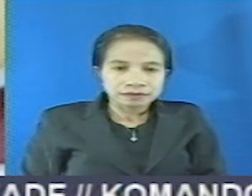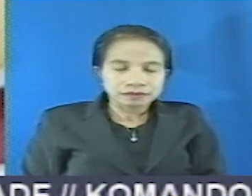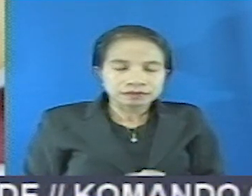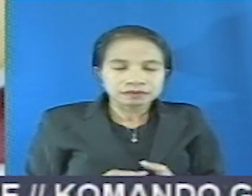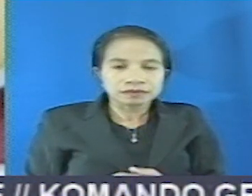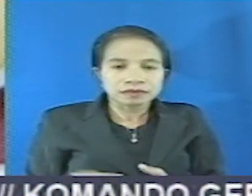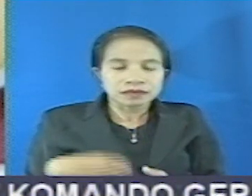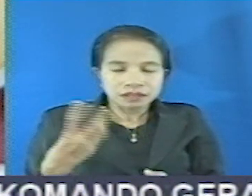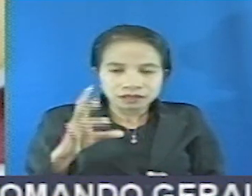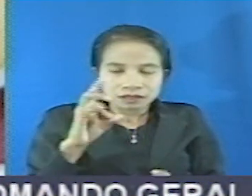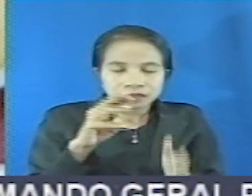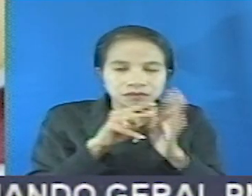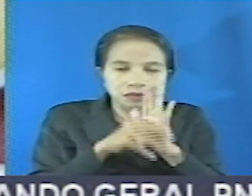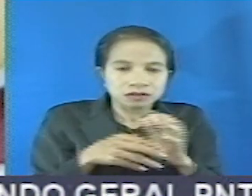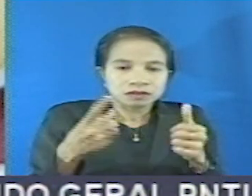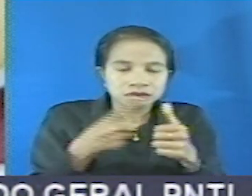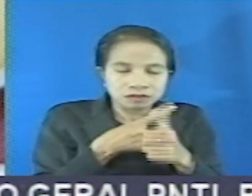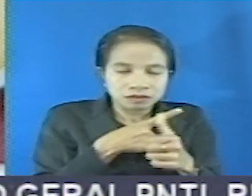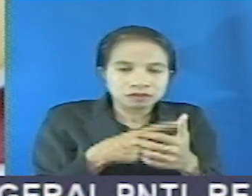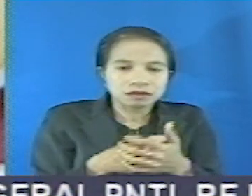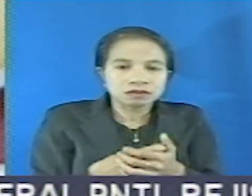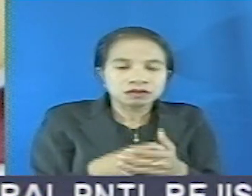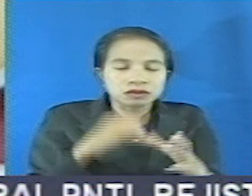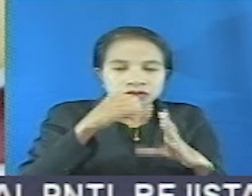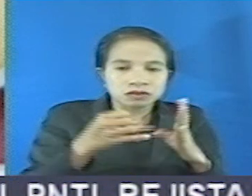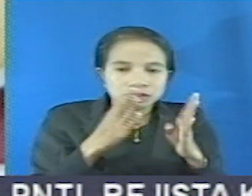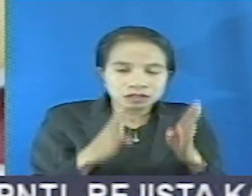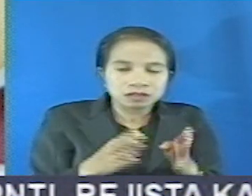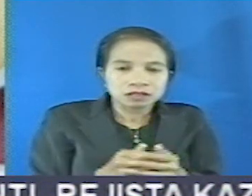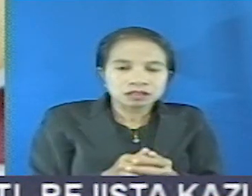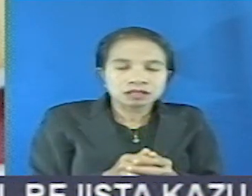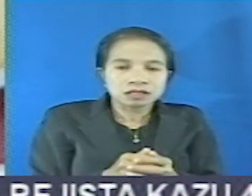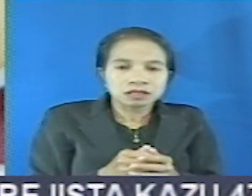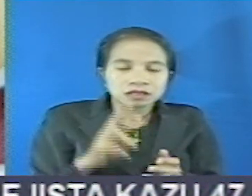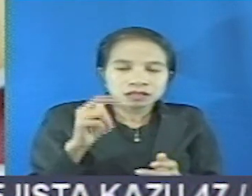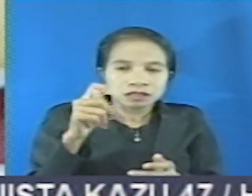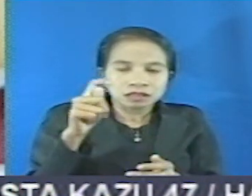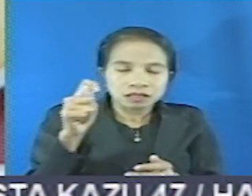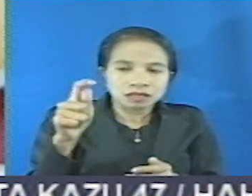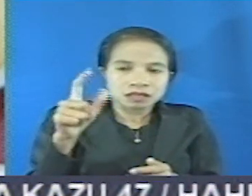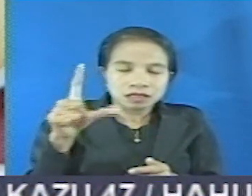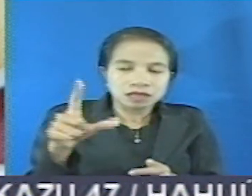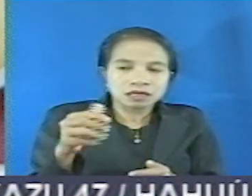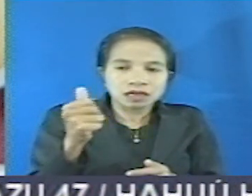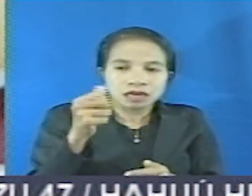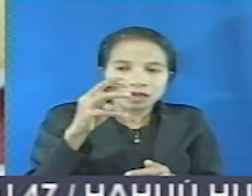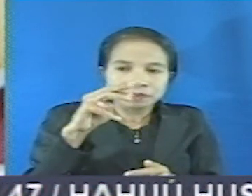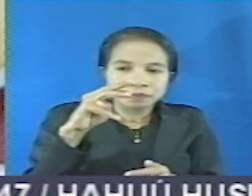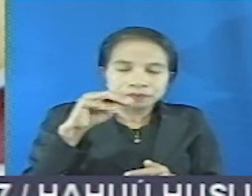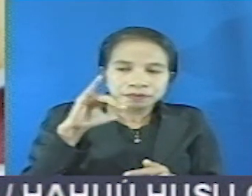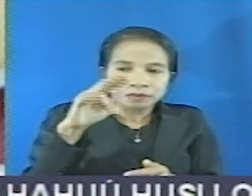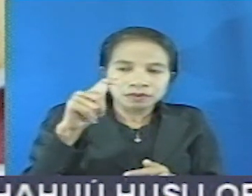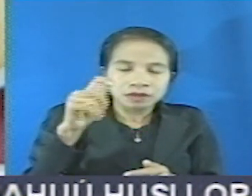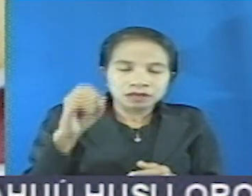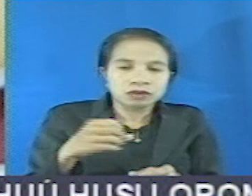Maluk sira iha segmento 7 minutos pada hulu, o jornalista RTTL Amito Conocer Araújo, hala entrevista ao diretor